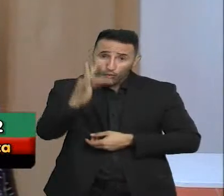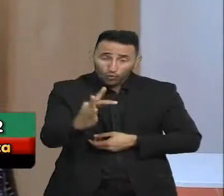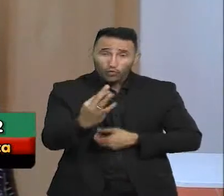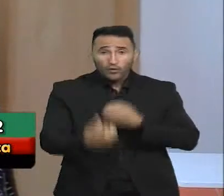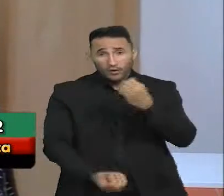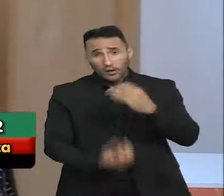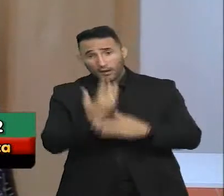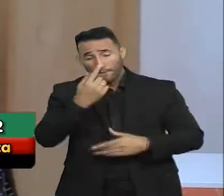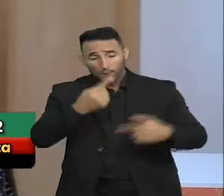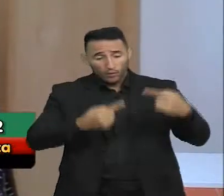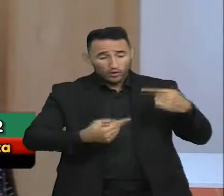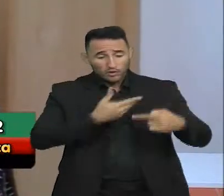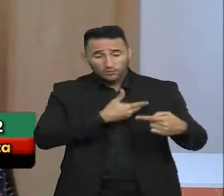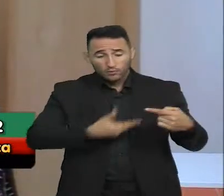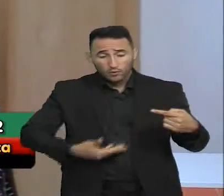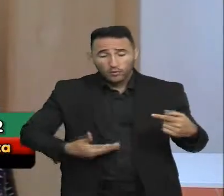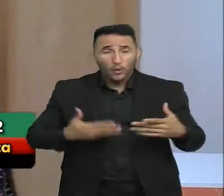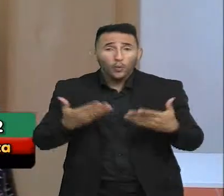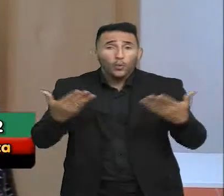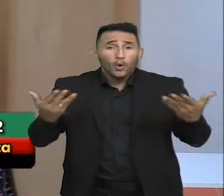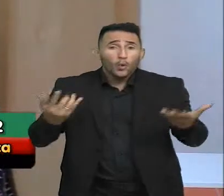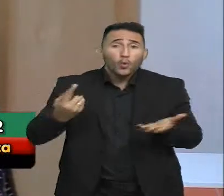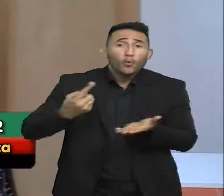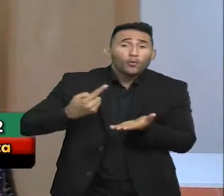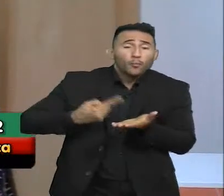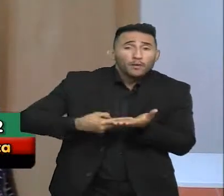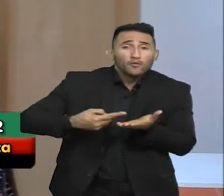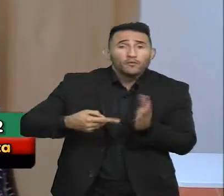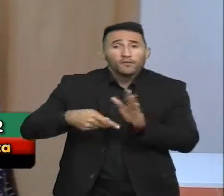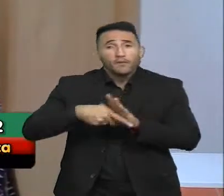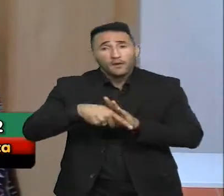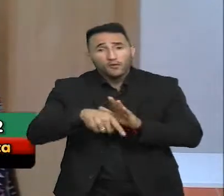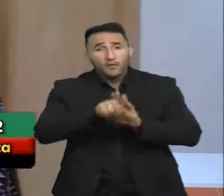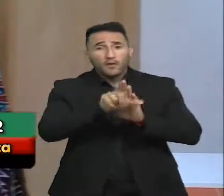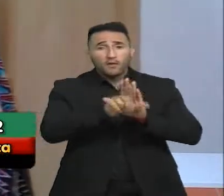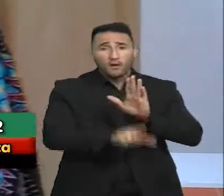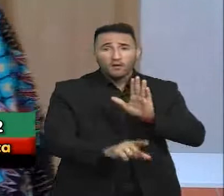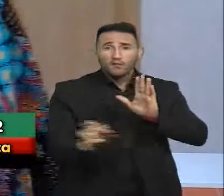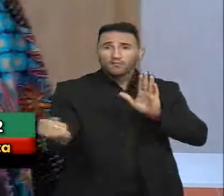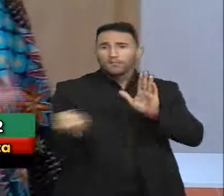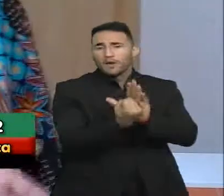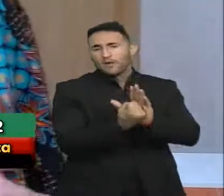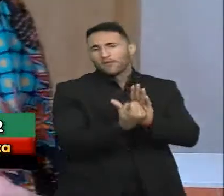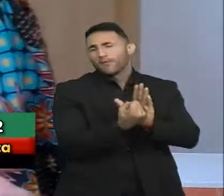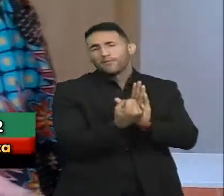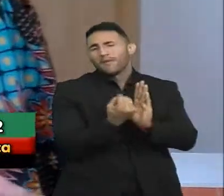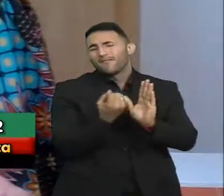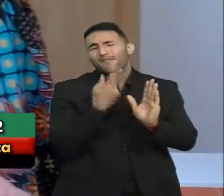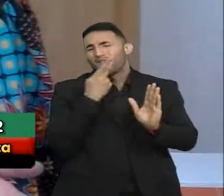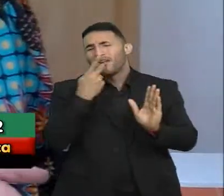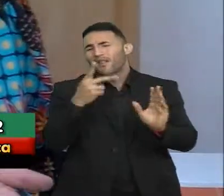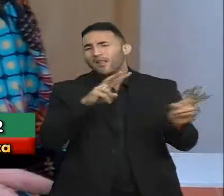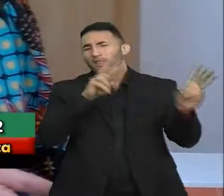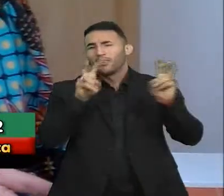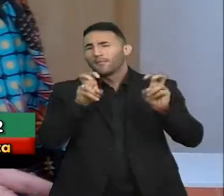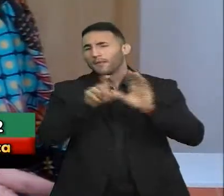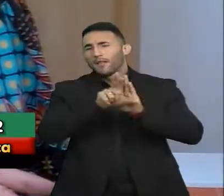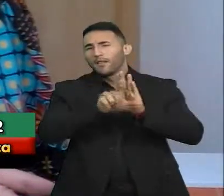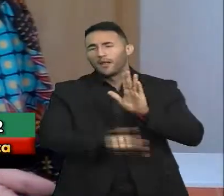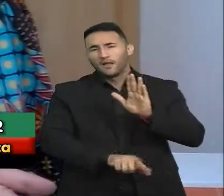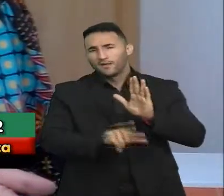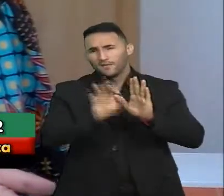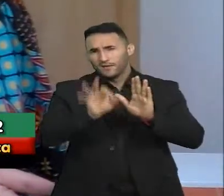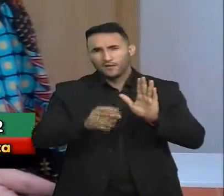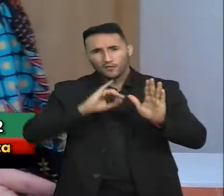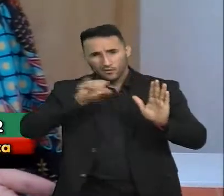pública. Qual é esse compromisso dentro dos marcos regulatórios? Só que falar de marcos regulatórios e de leis, né,